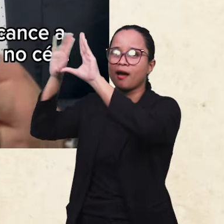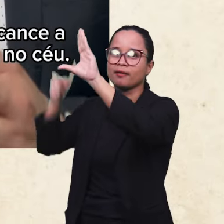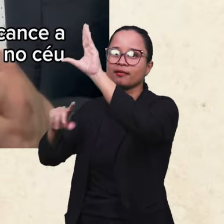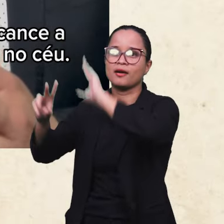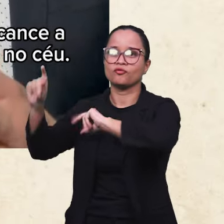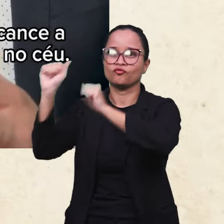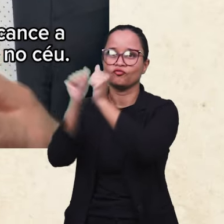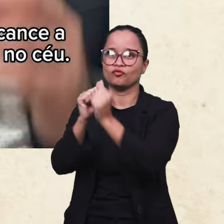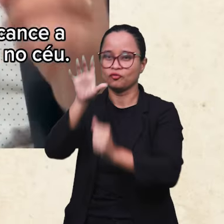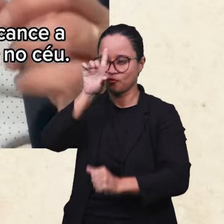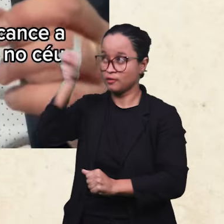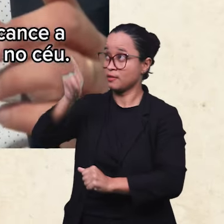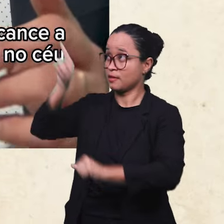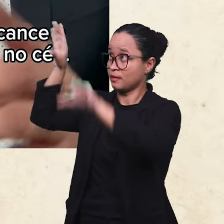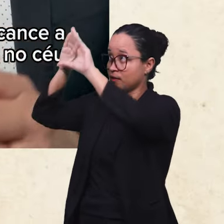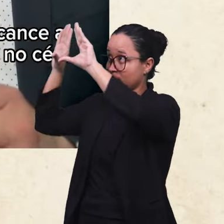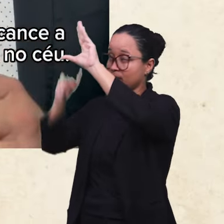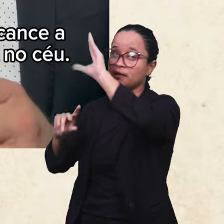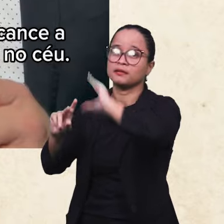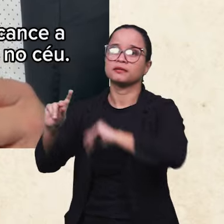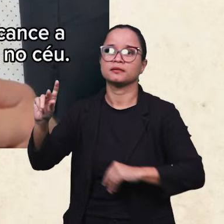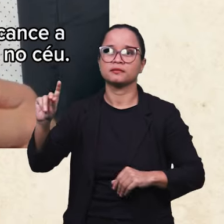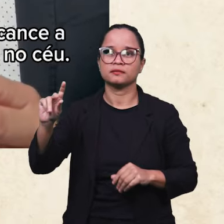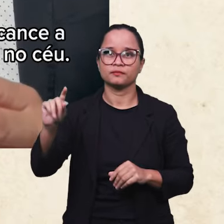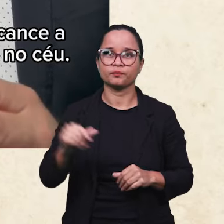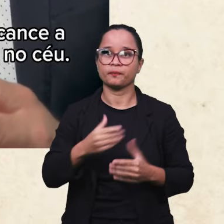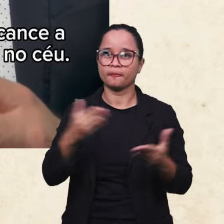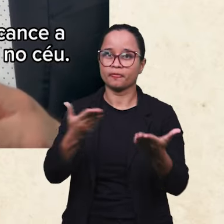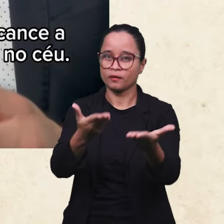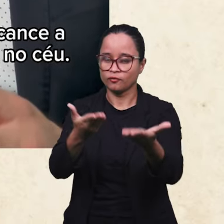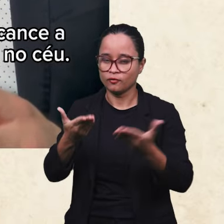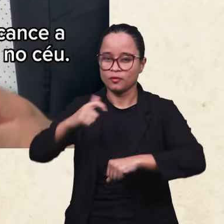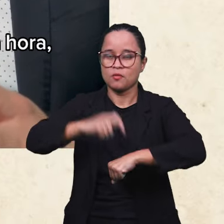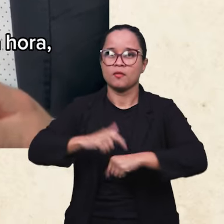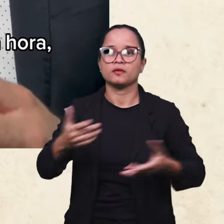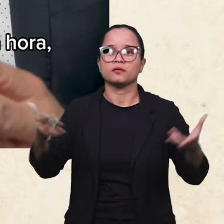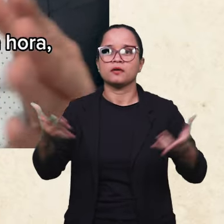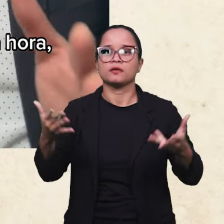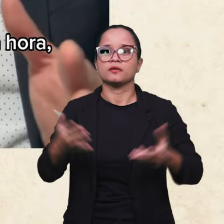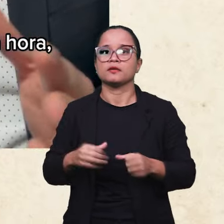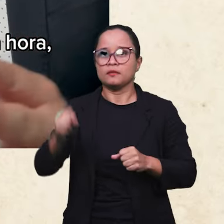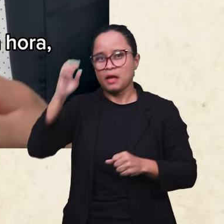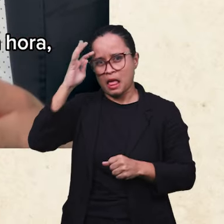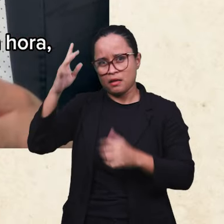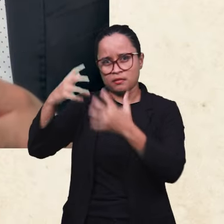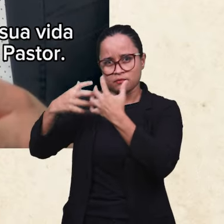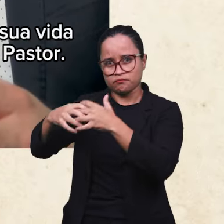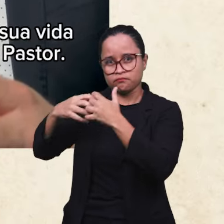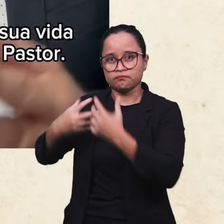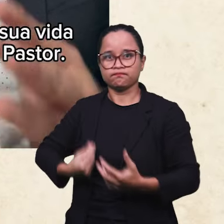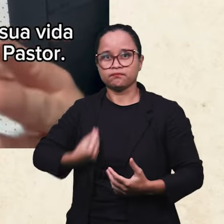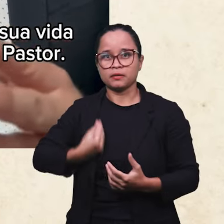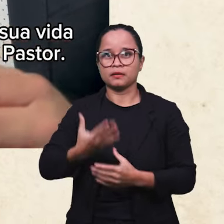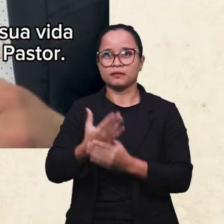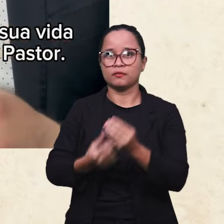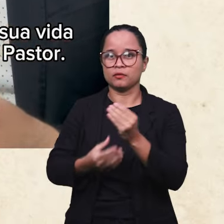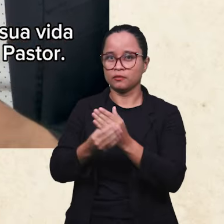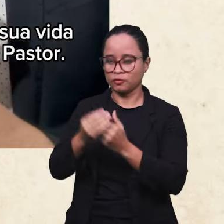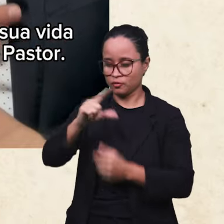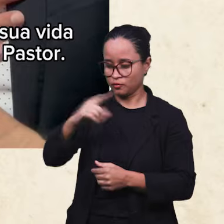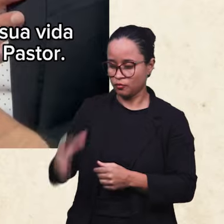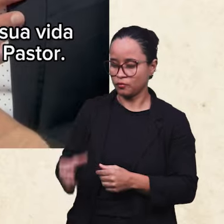día alcances la eternidad con Dios en el cielo. Yo te invito en esta hora a